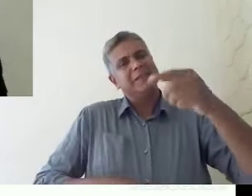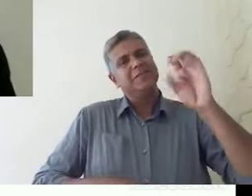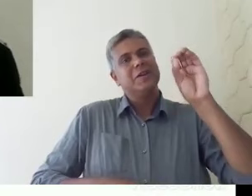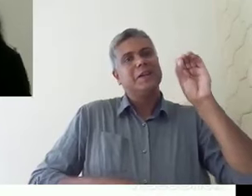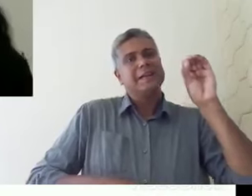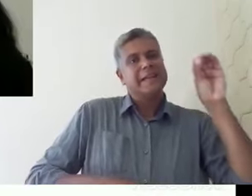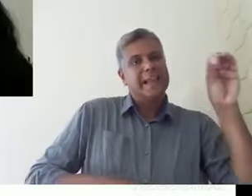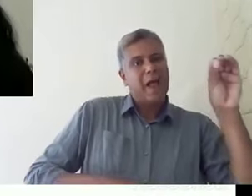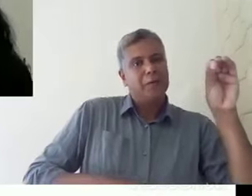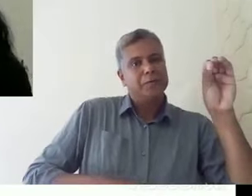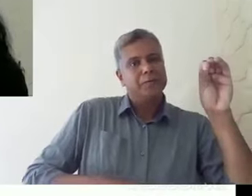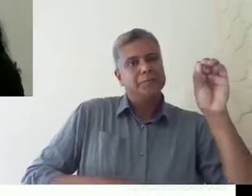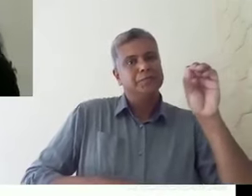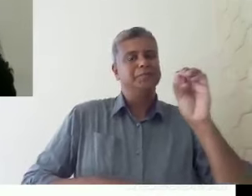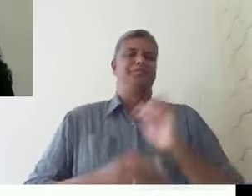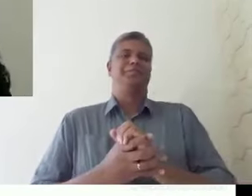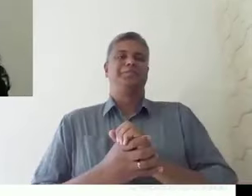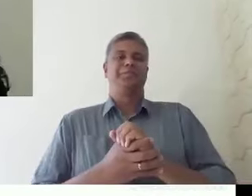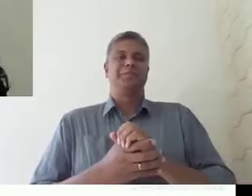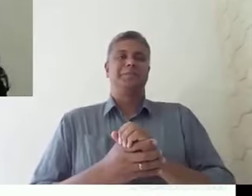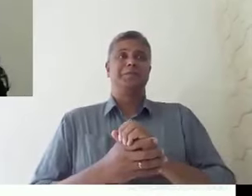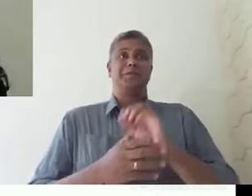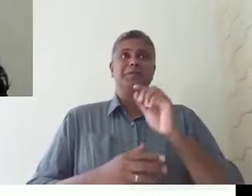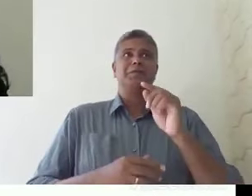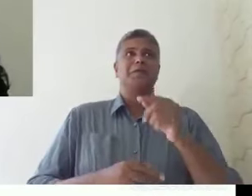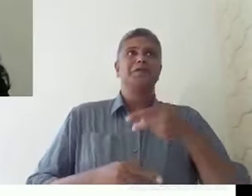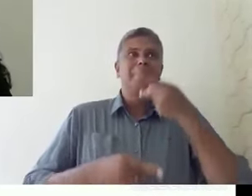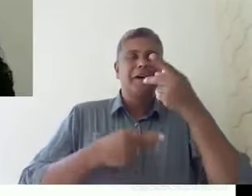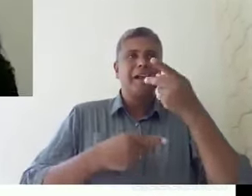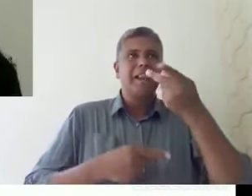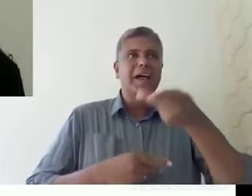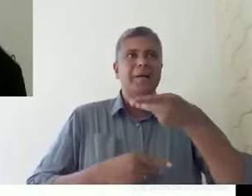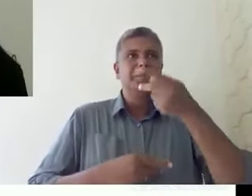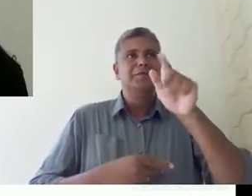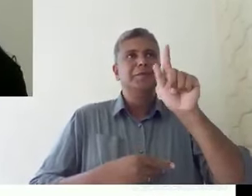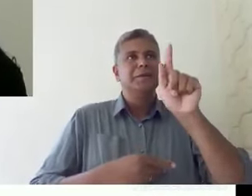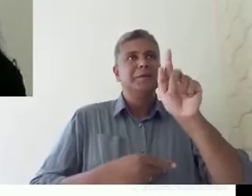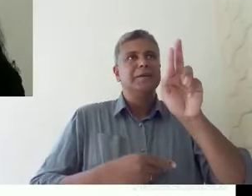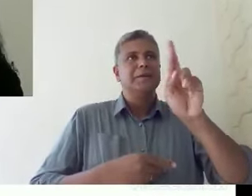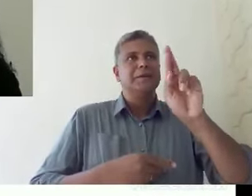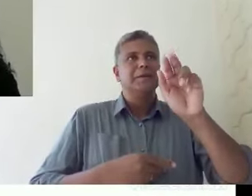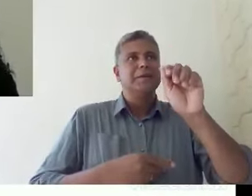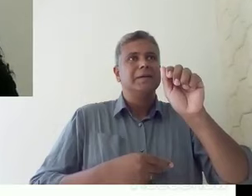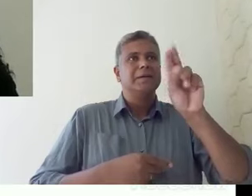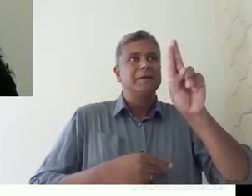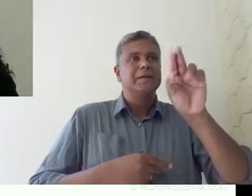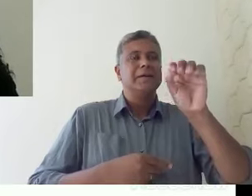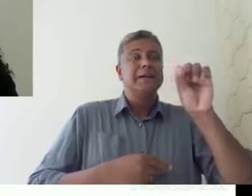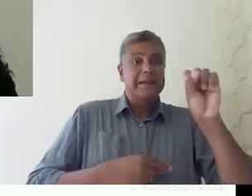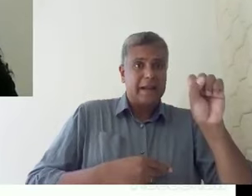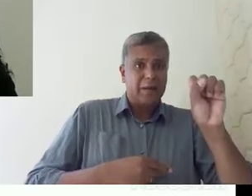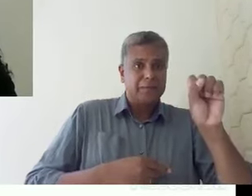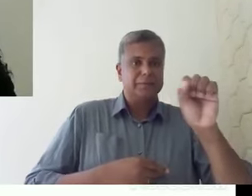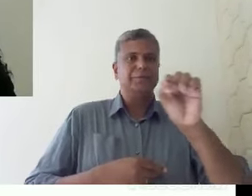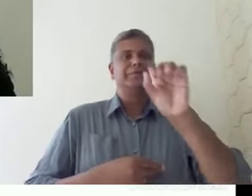37, e uma unidade de medida, que aqui a gente costuma medir em